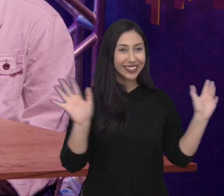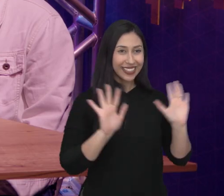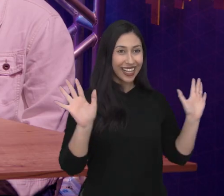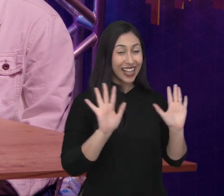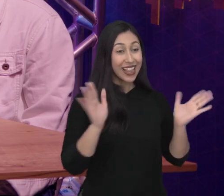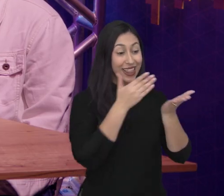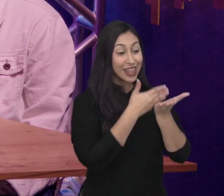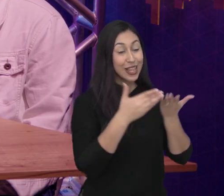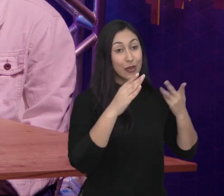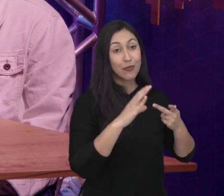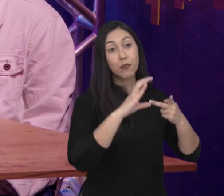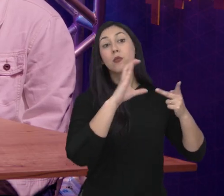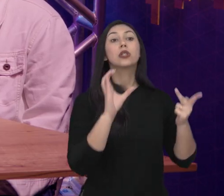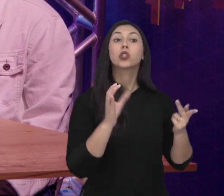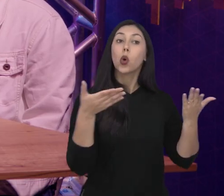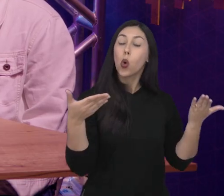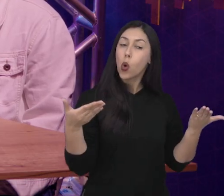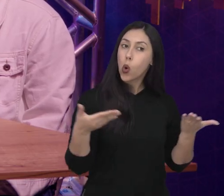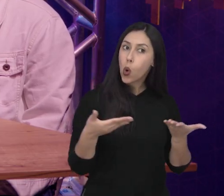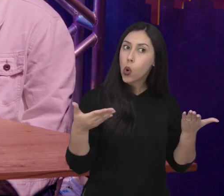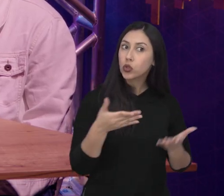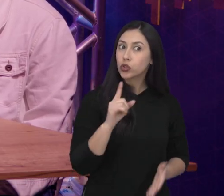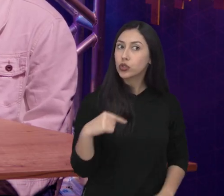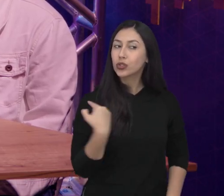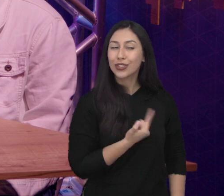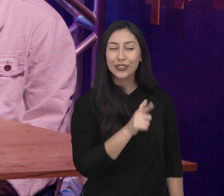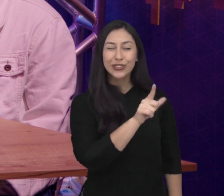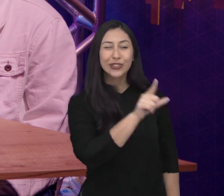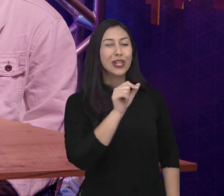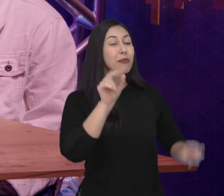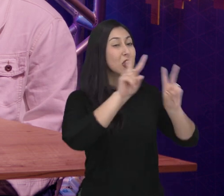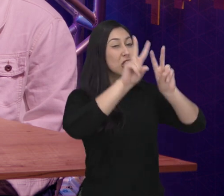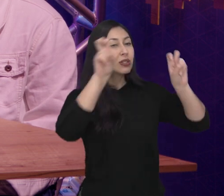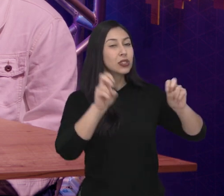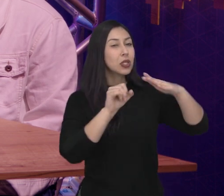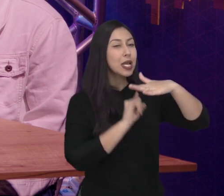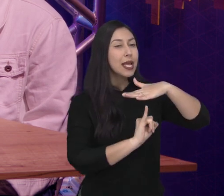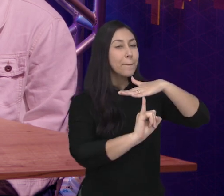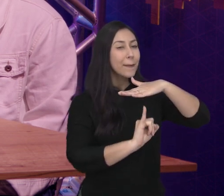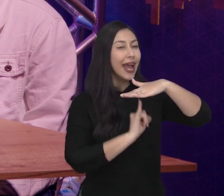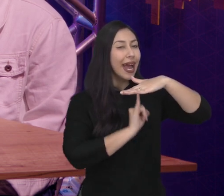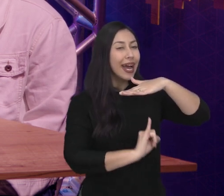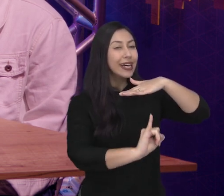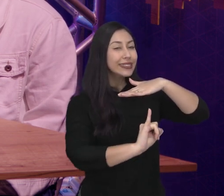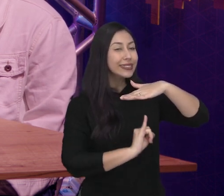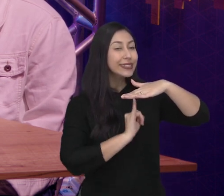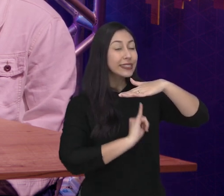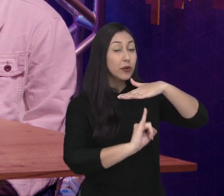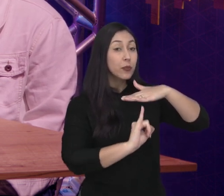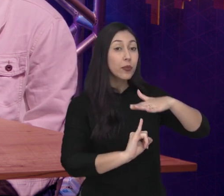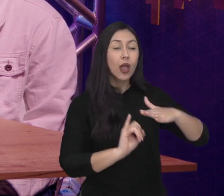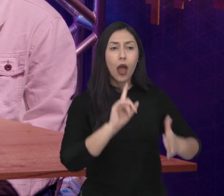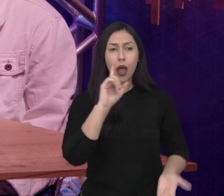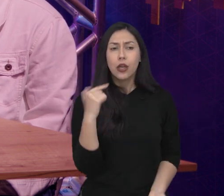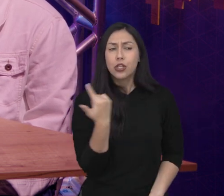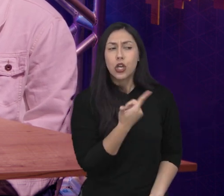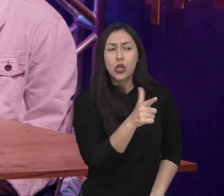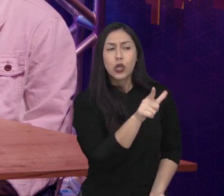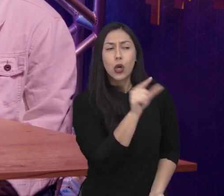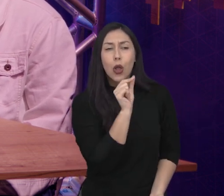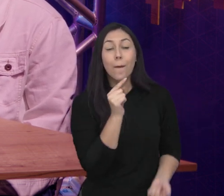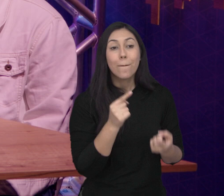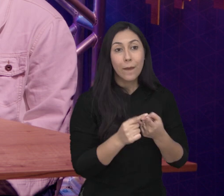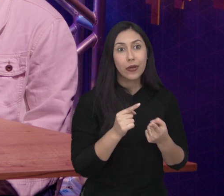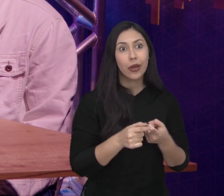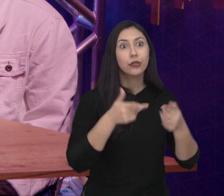Oi, gente, tá começando o Pode Ser e hoje a gente decidiu falar sobre imigração. A gente decidiu falar sobre isso porque a gente tem